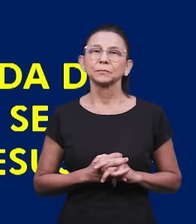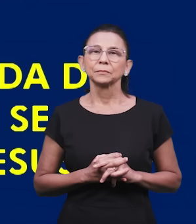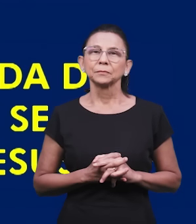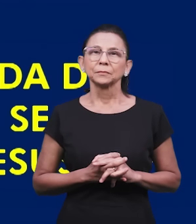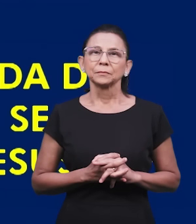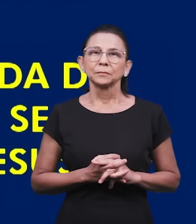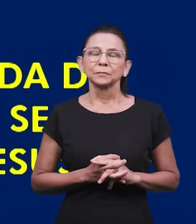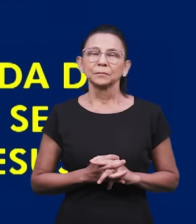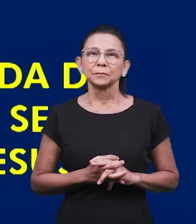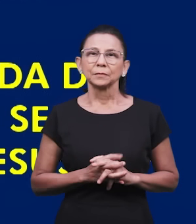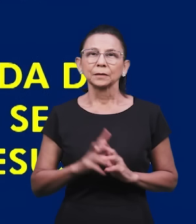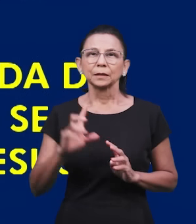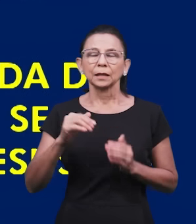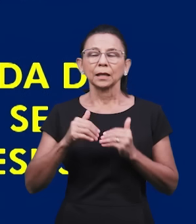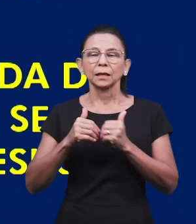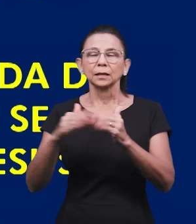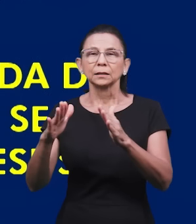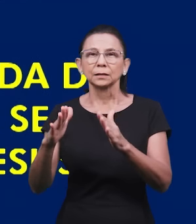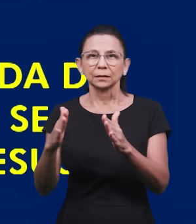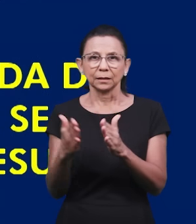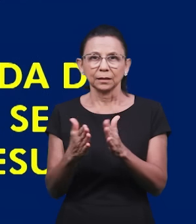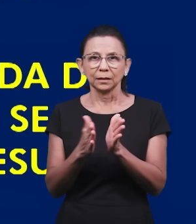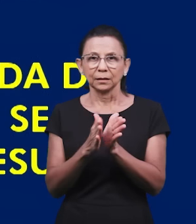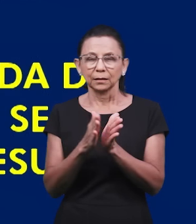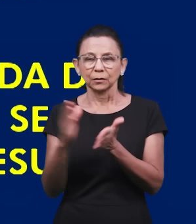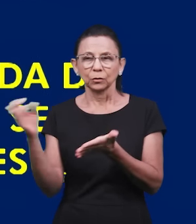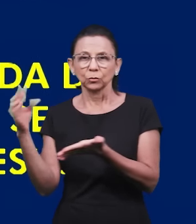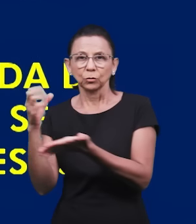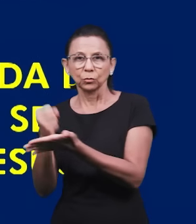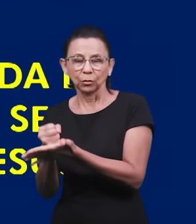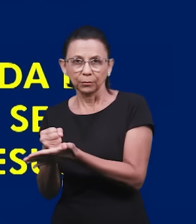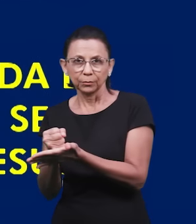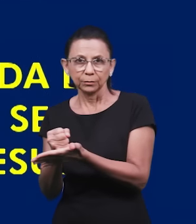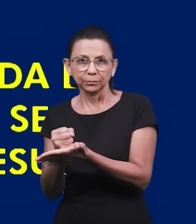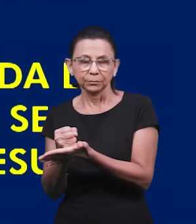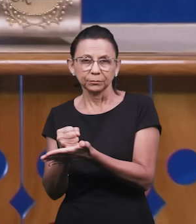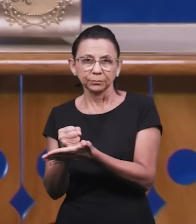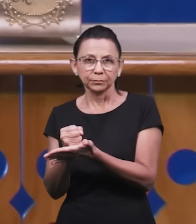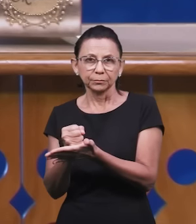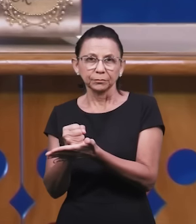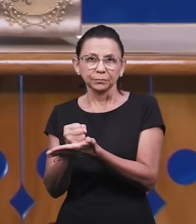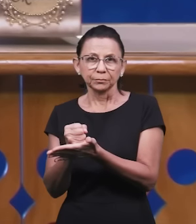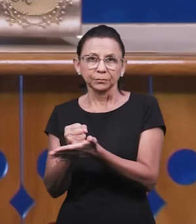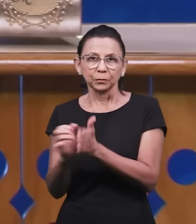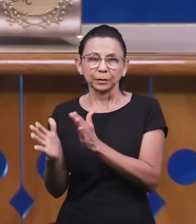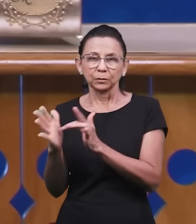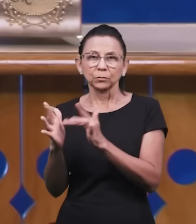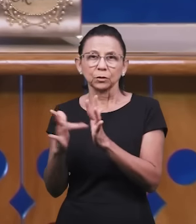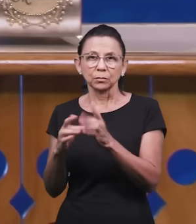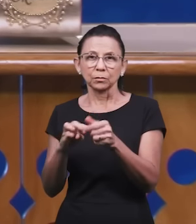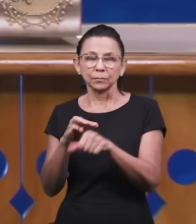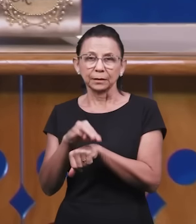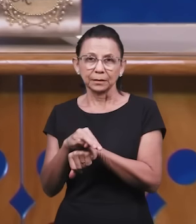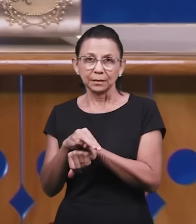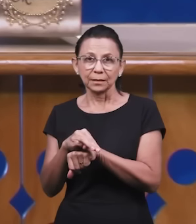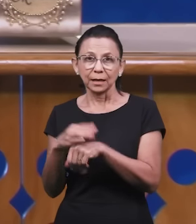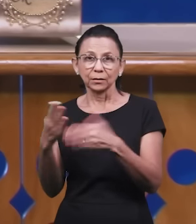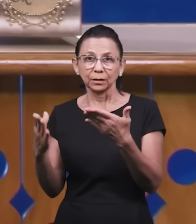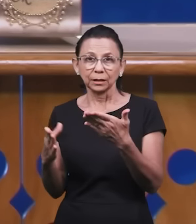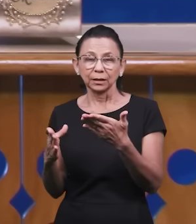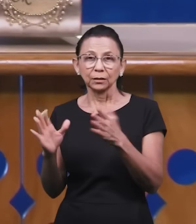com Jesus glorificado. E essa é a grande bênção. Ninguém alcançou isso. Os filósofos, a ciência não vai